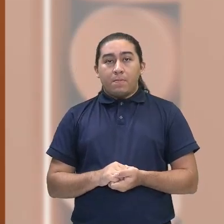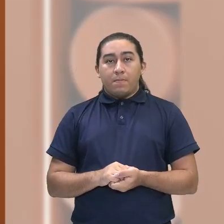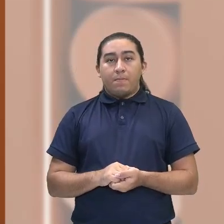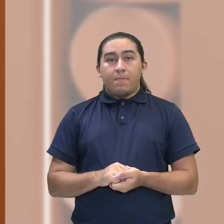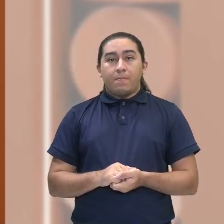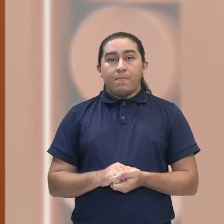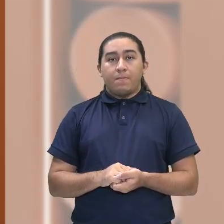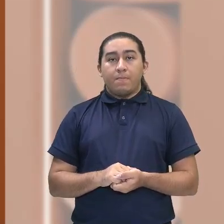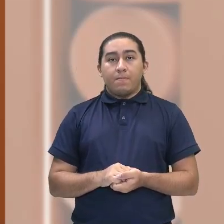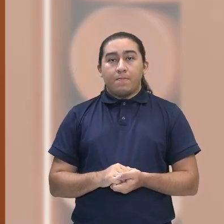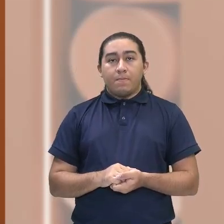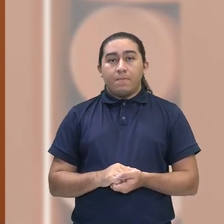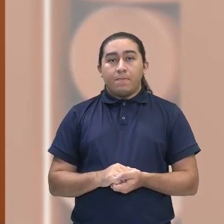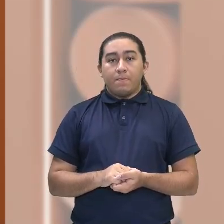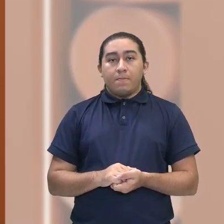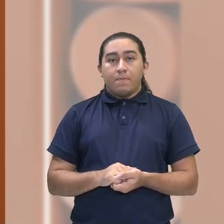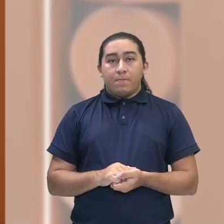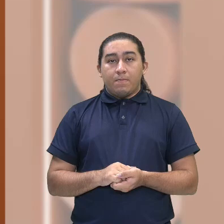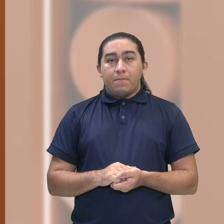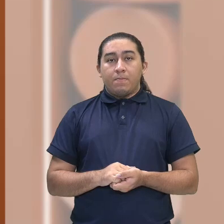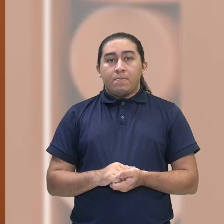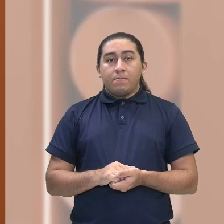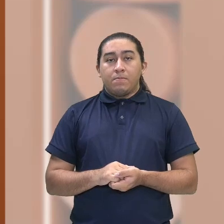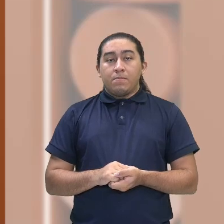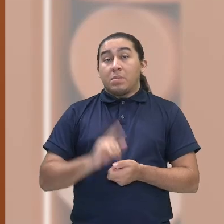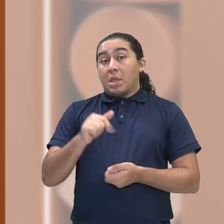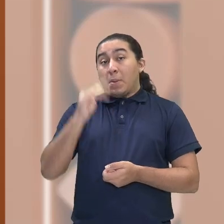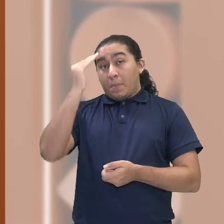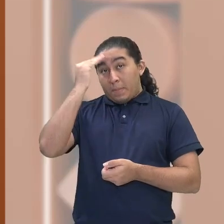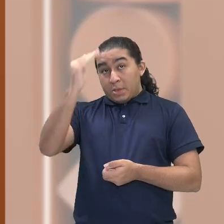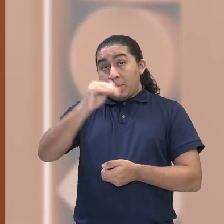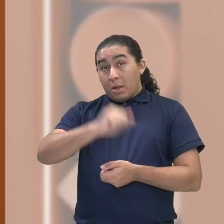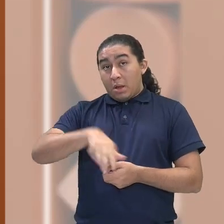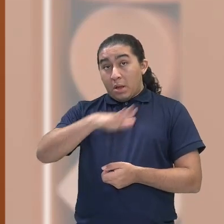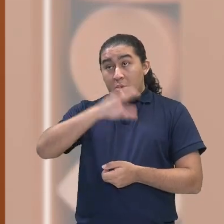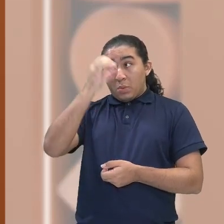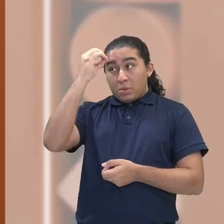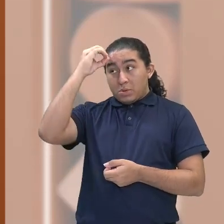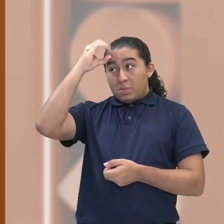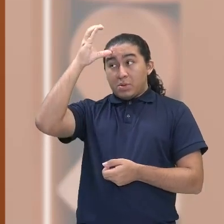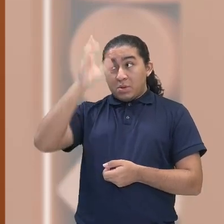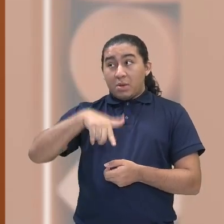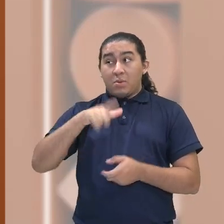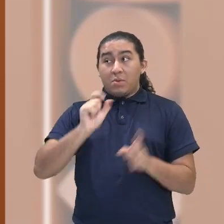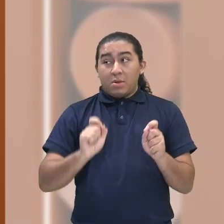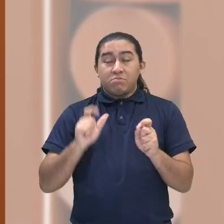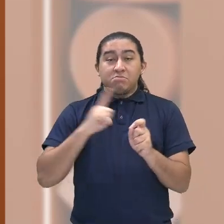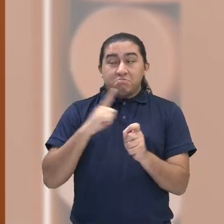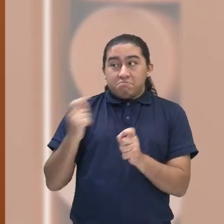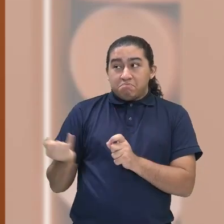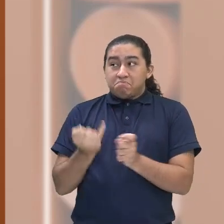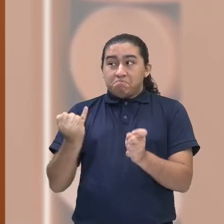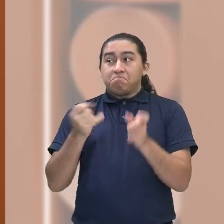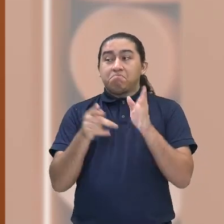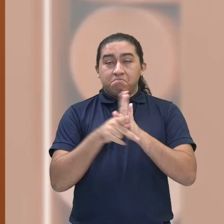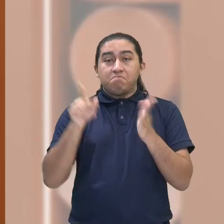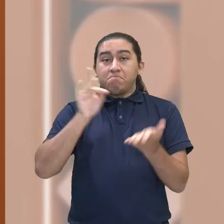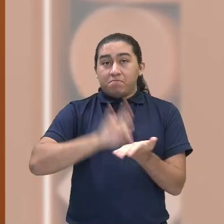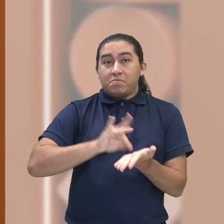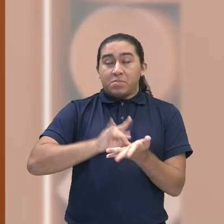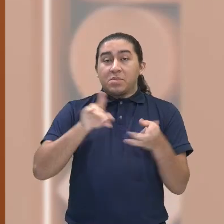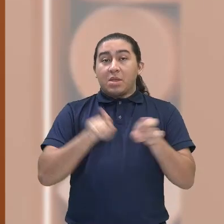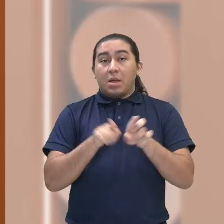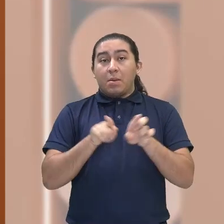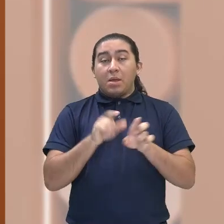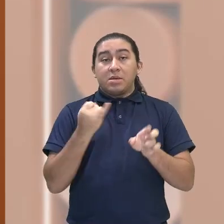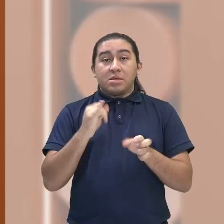deixar de falar justamente de uma das áreas do conhecimento que é tão fundamental quanto o estudo